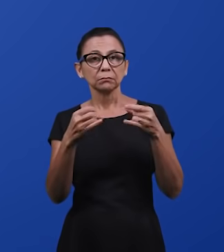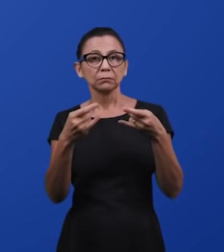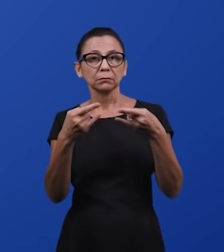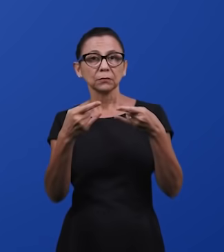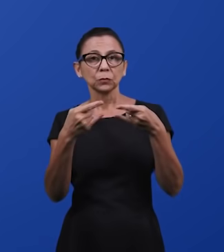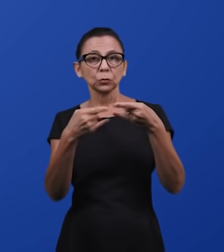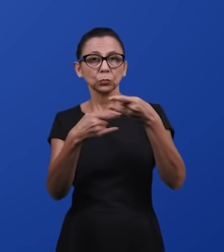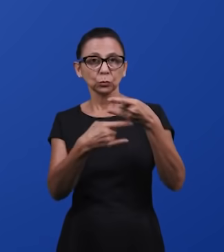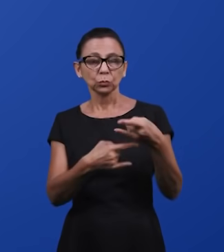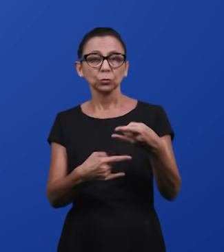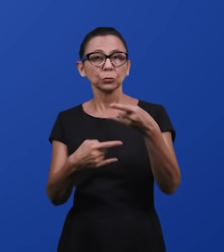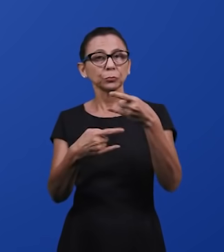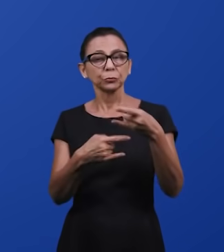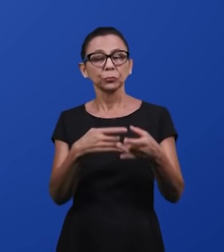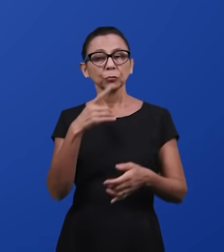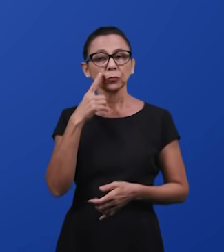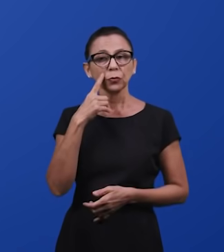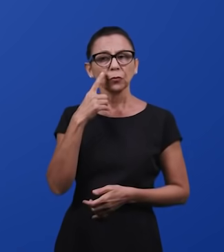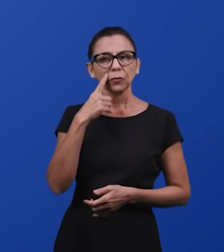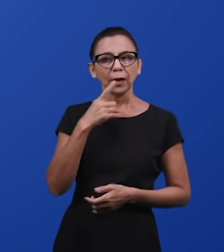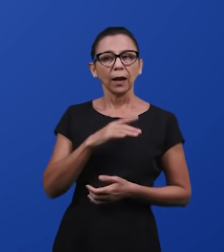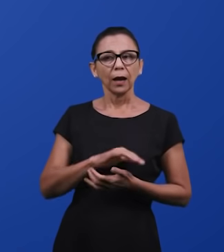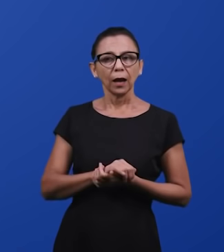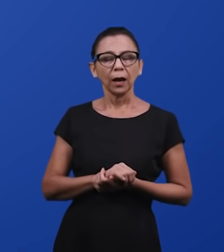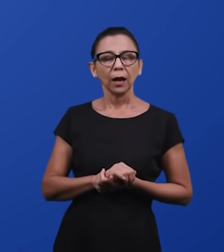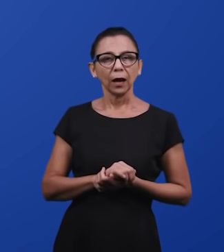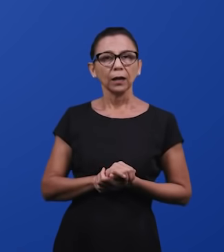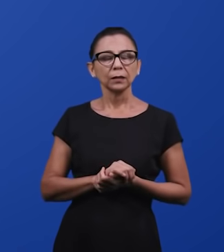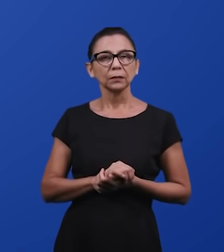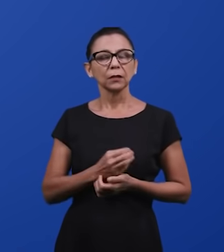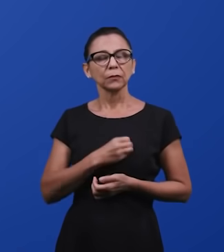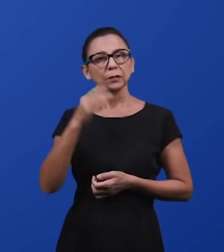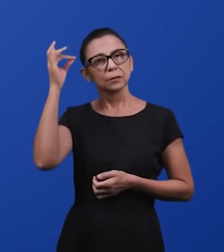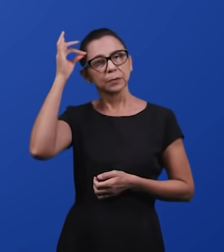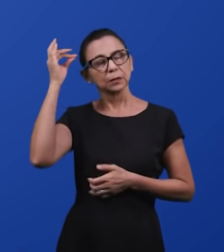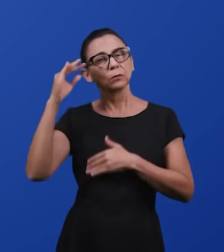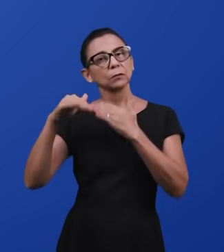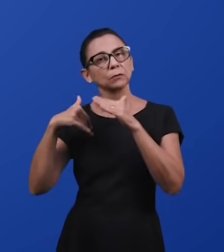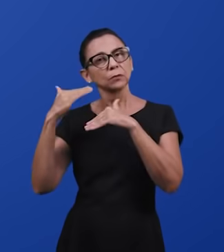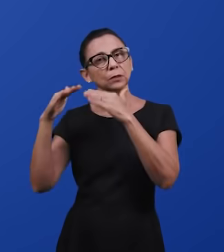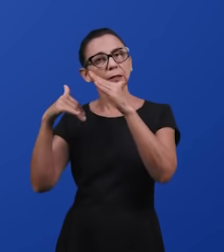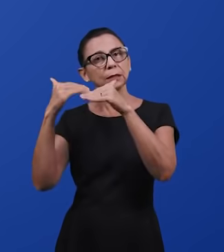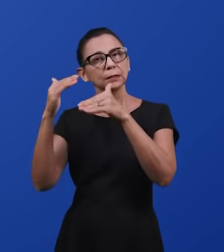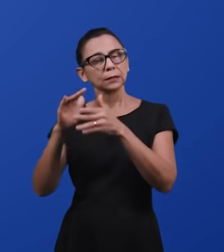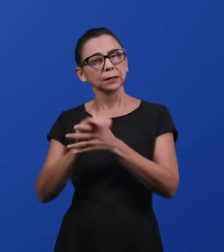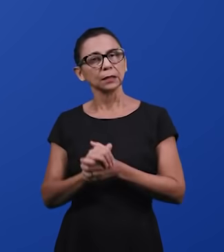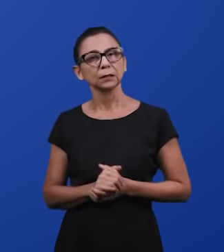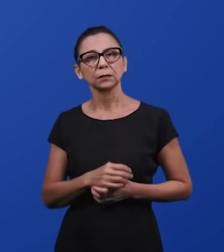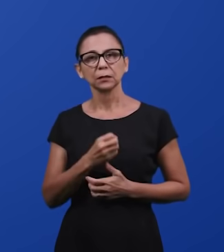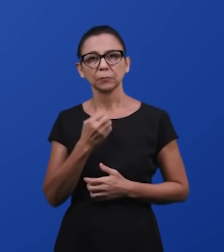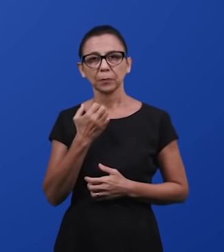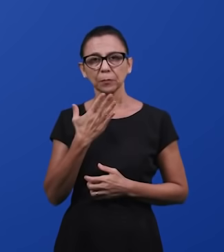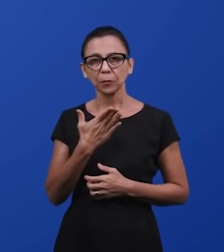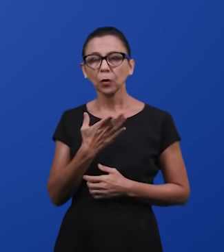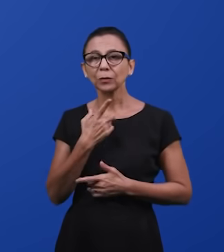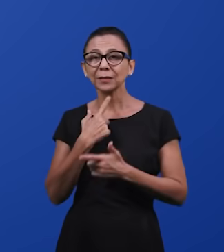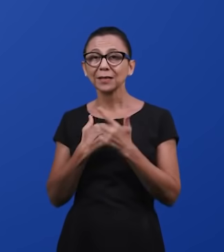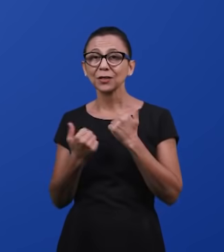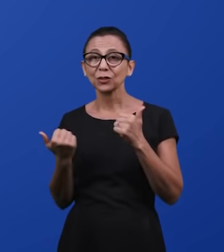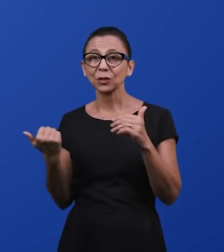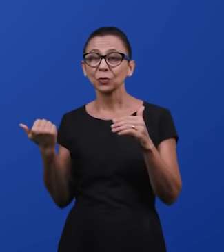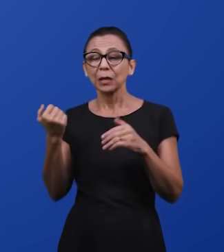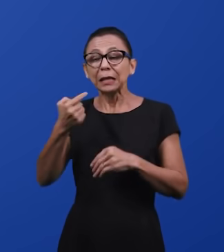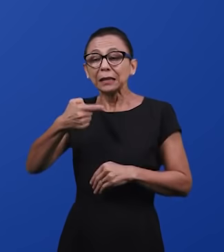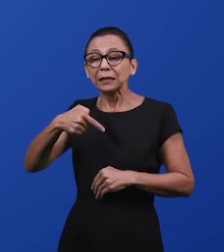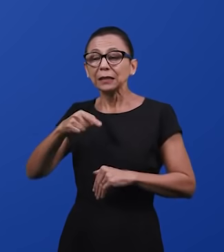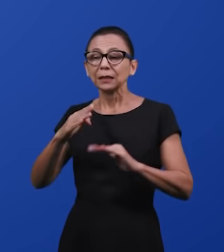vida dela, dando o entendimento que ela precisava a cada dia estar na presença do Senhor na casa, na